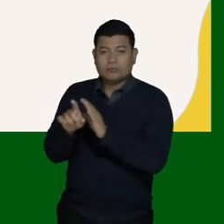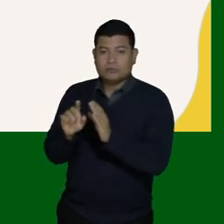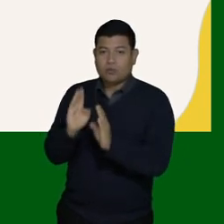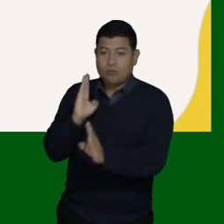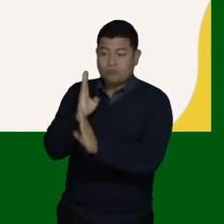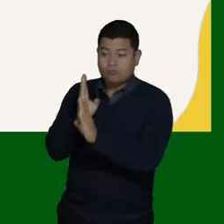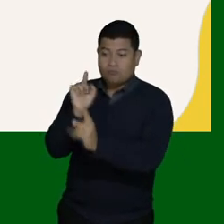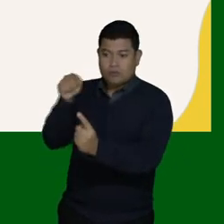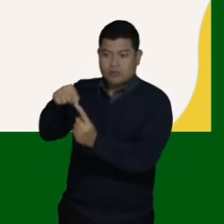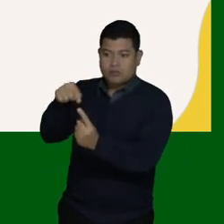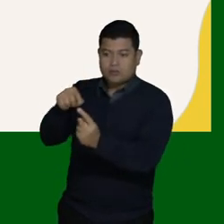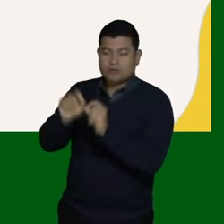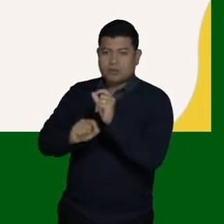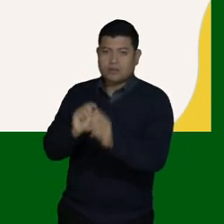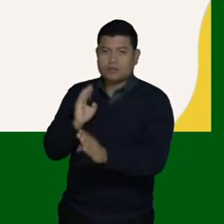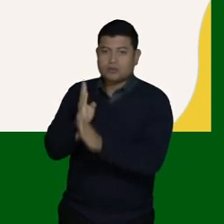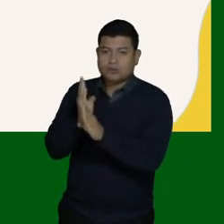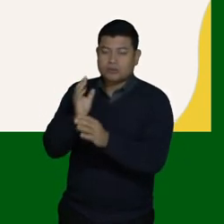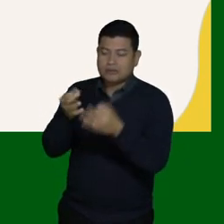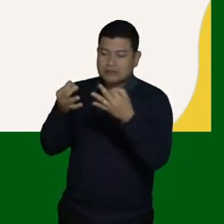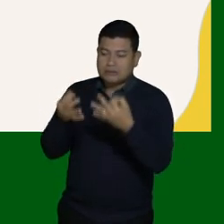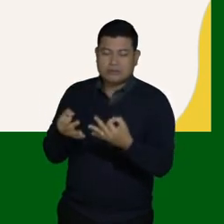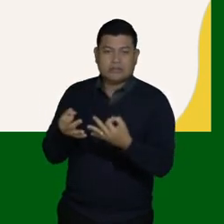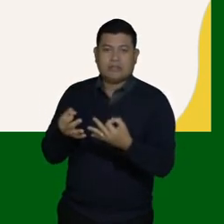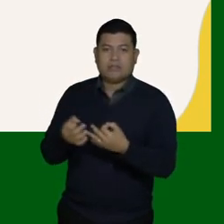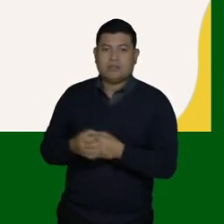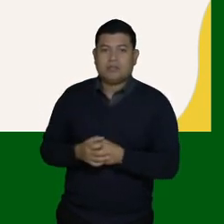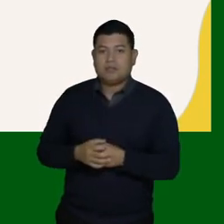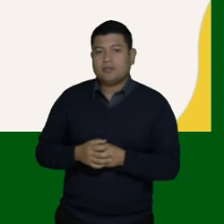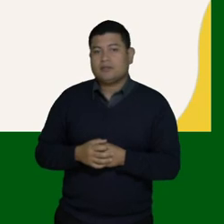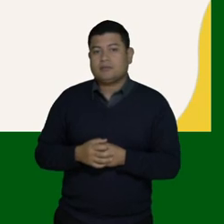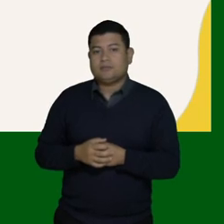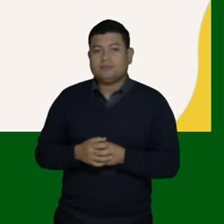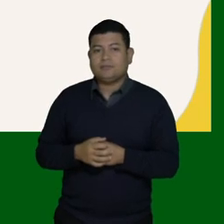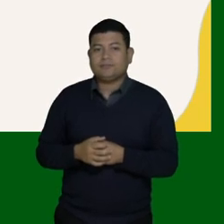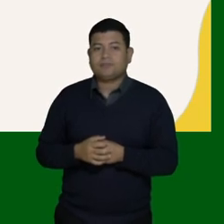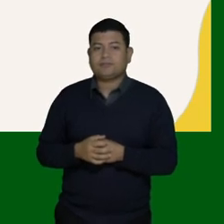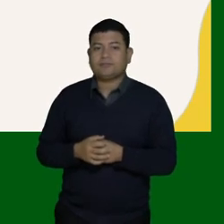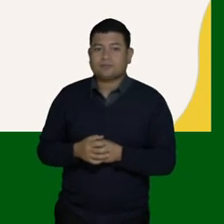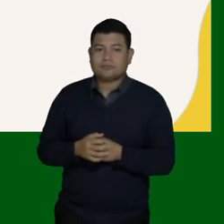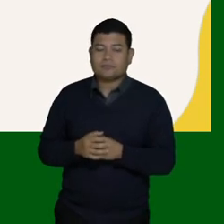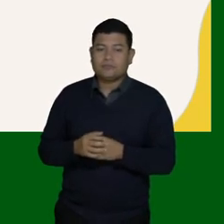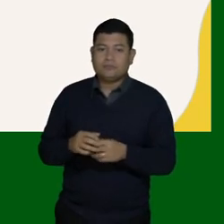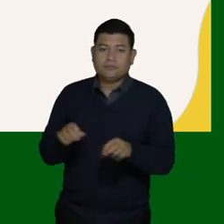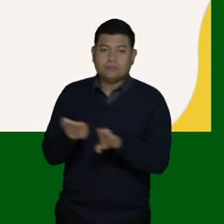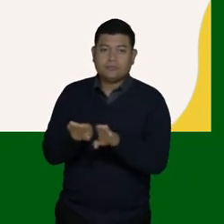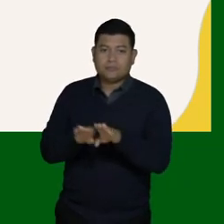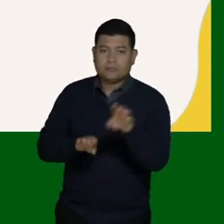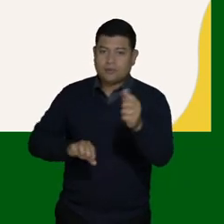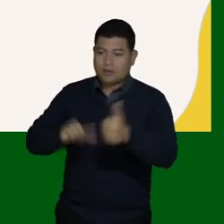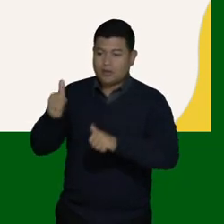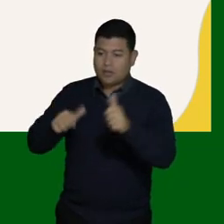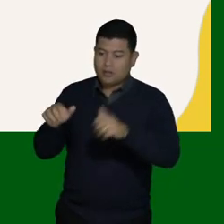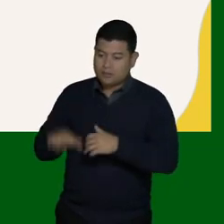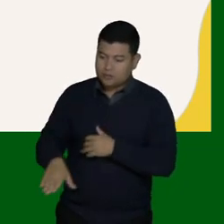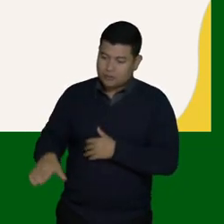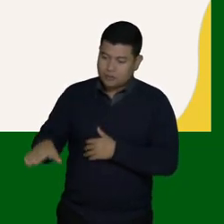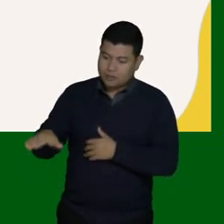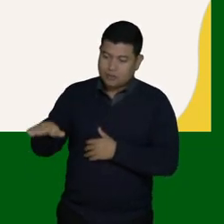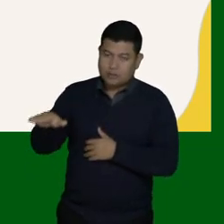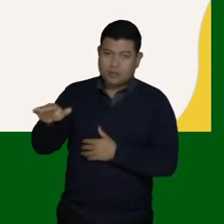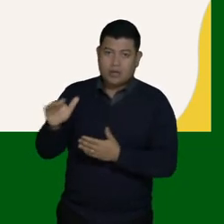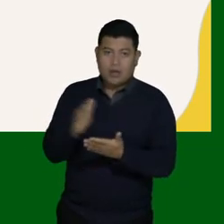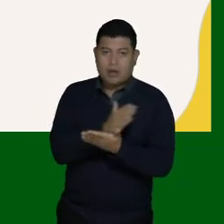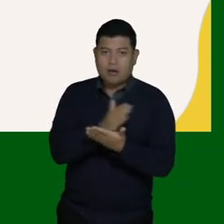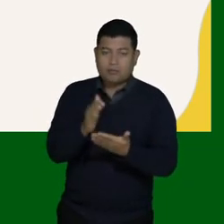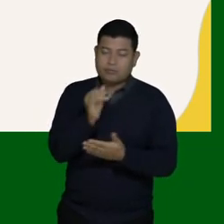Clínico tentar reforçar a impressão da triagem a gente faz avaliação e análise do crescimento para afastar alguma